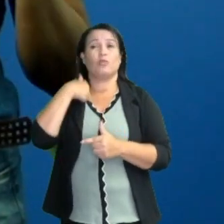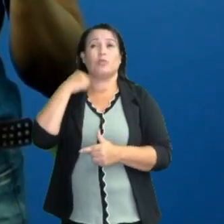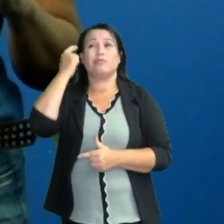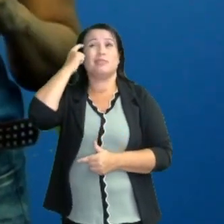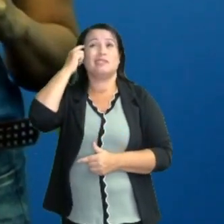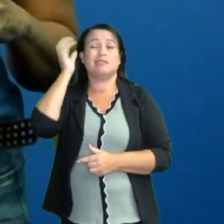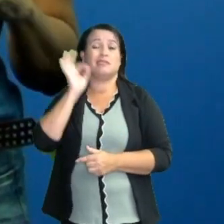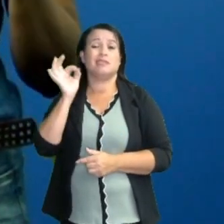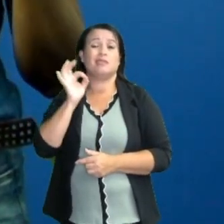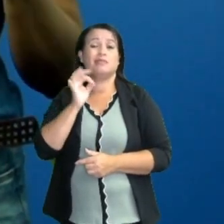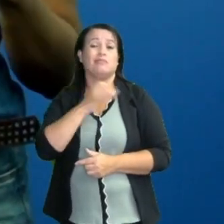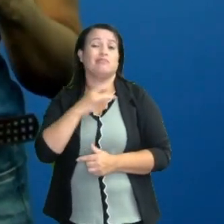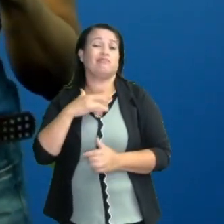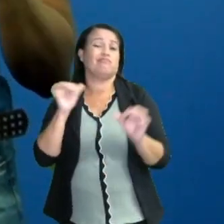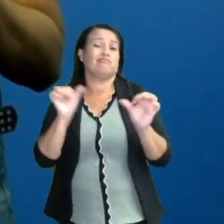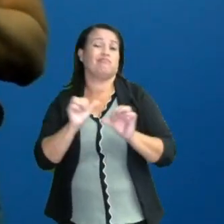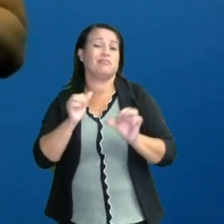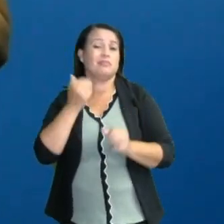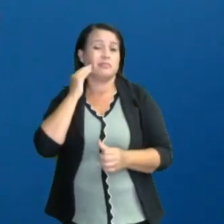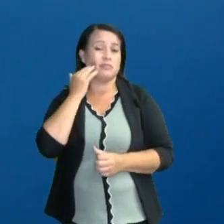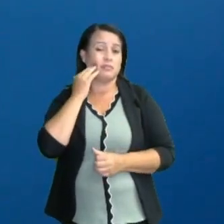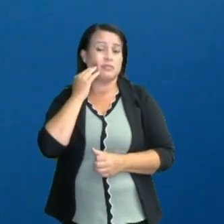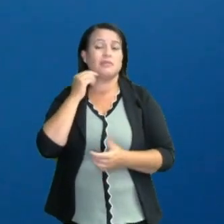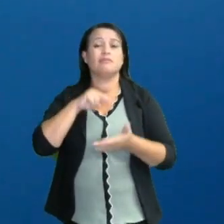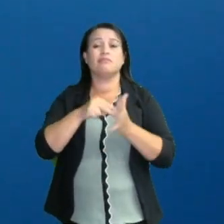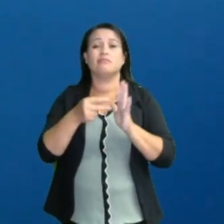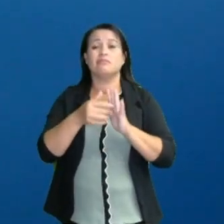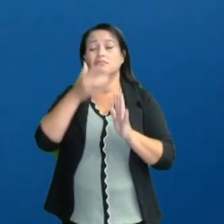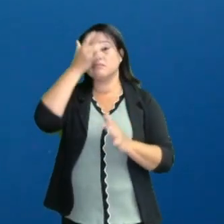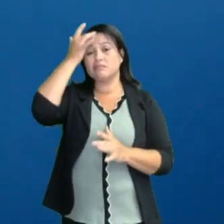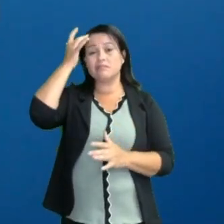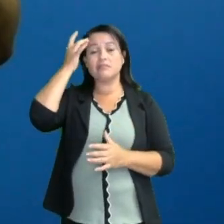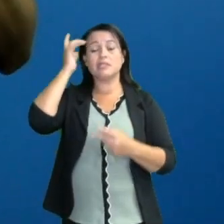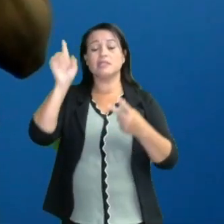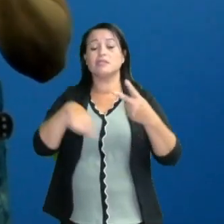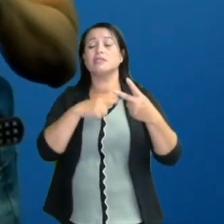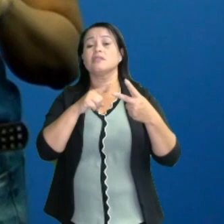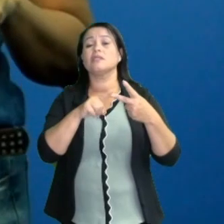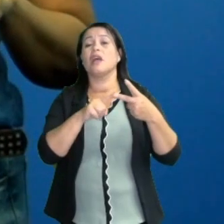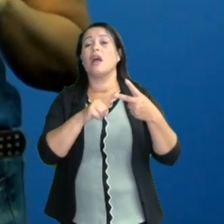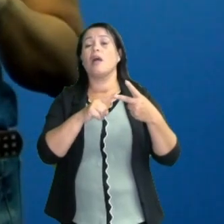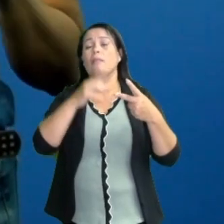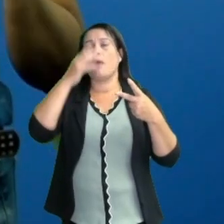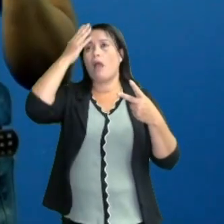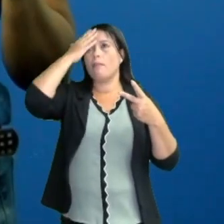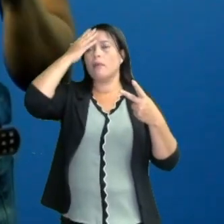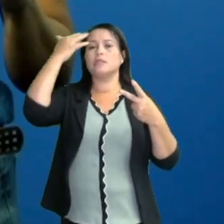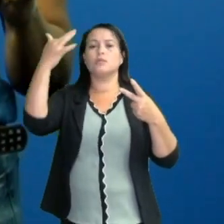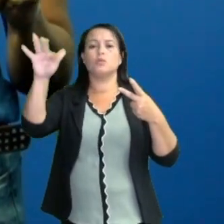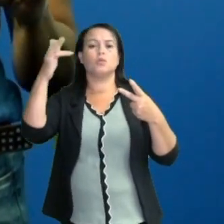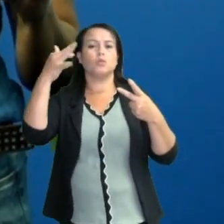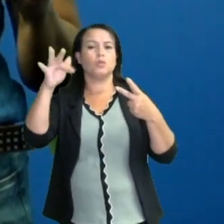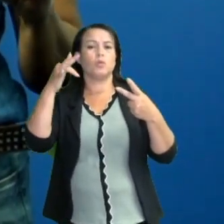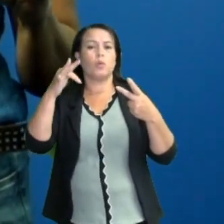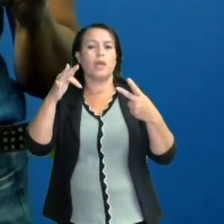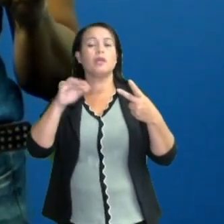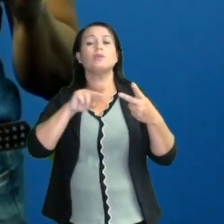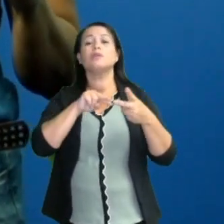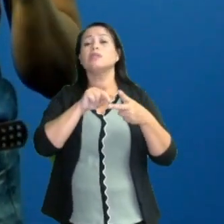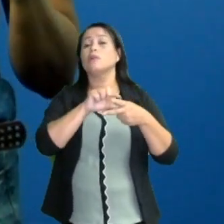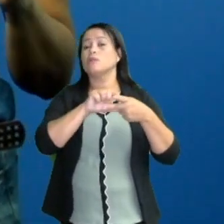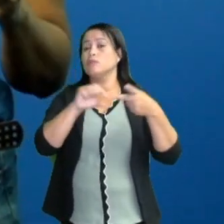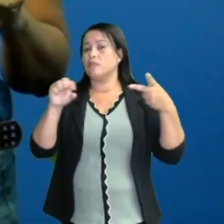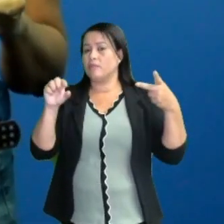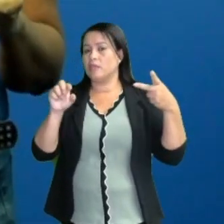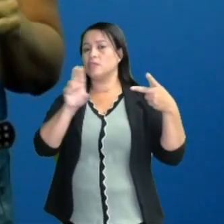boa. Então, neste caso, é o estado mental. Minha cabeça está doendo. Então, nessa segunda